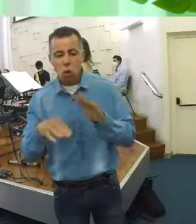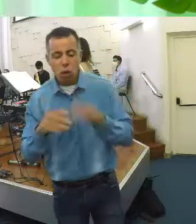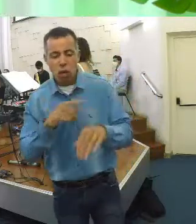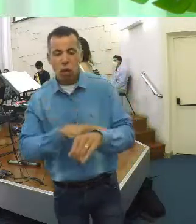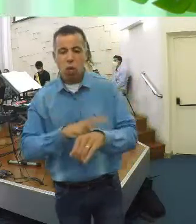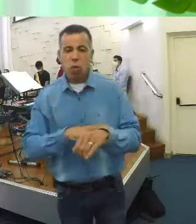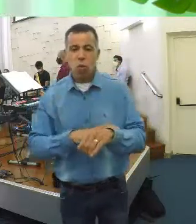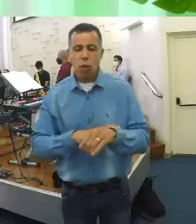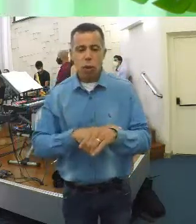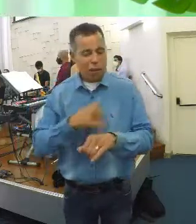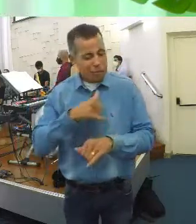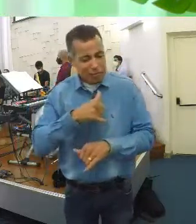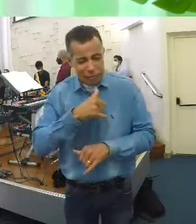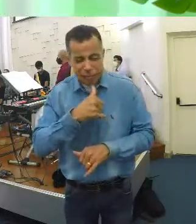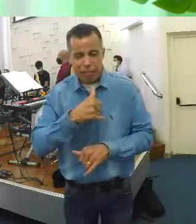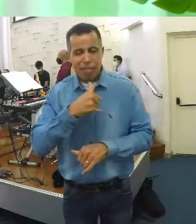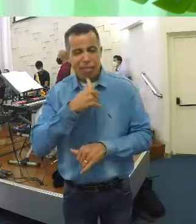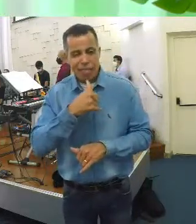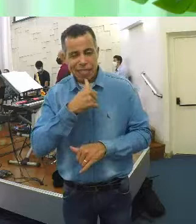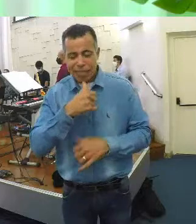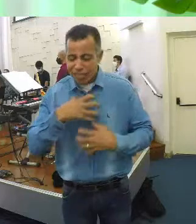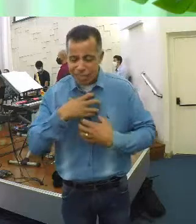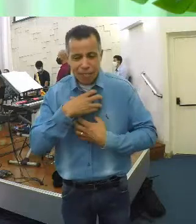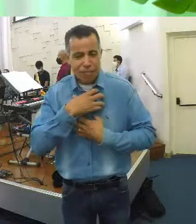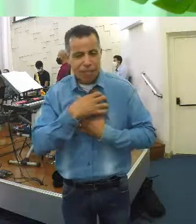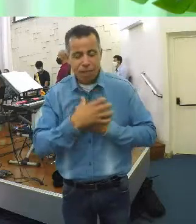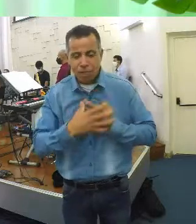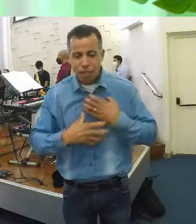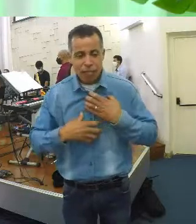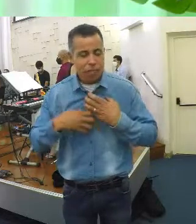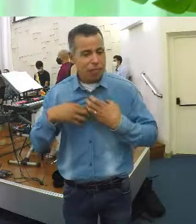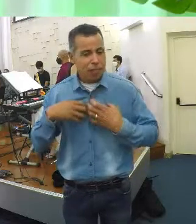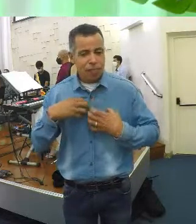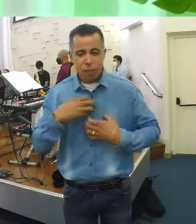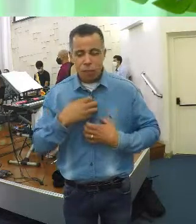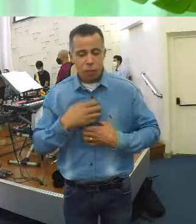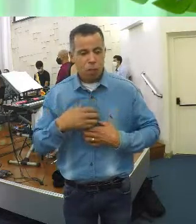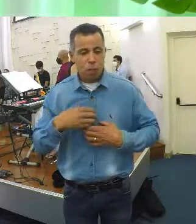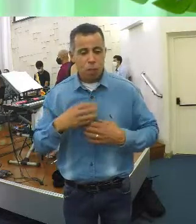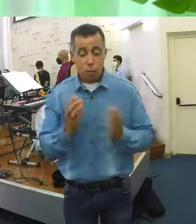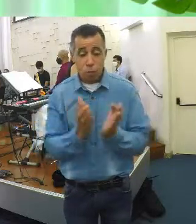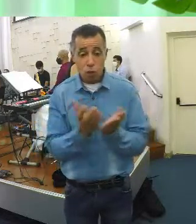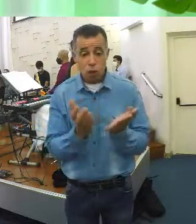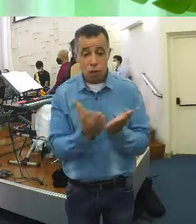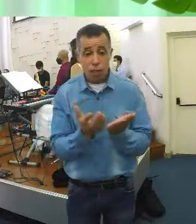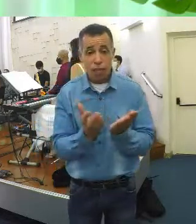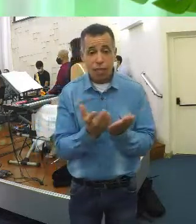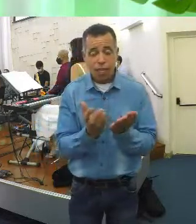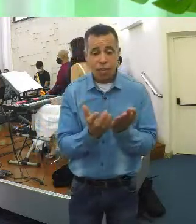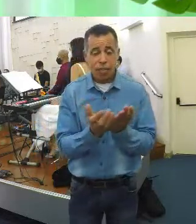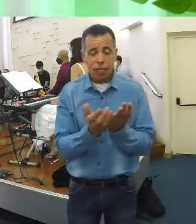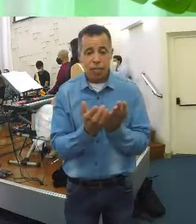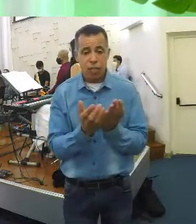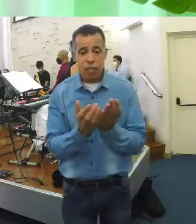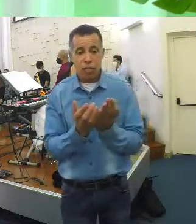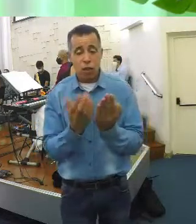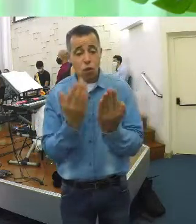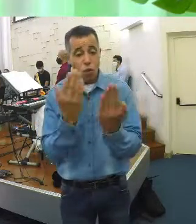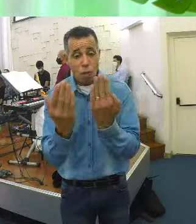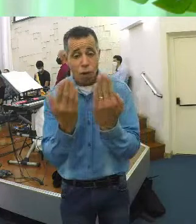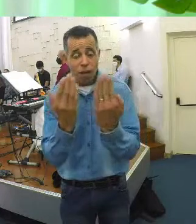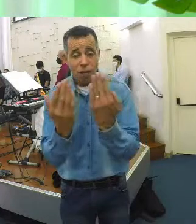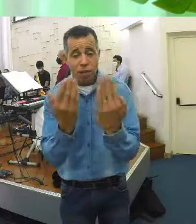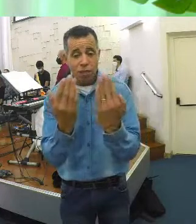muita tribulação. Os crentes de Tessalônica tornaram-se modelo de vida cristã, porque eles